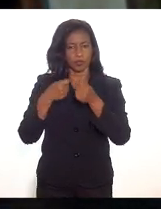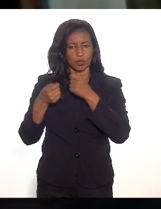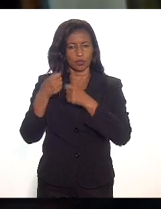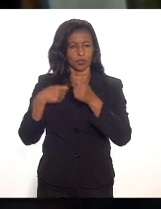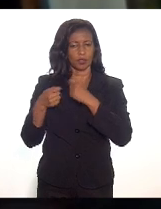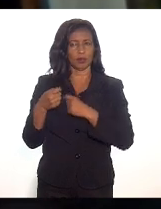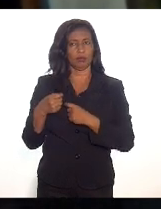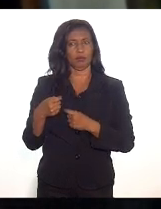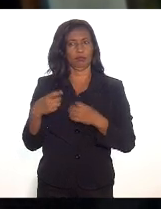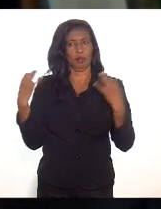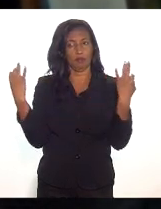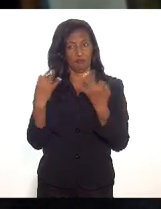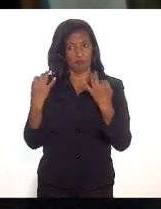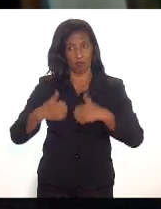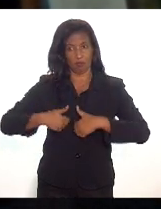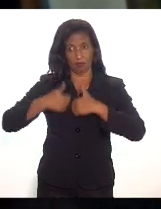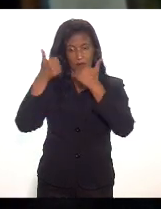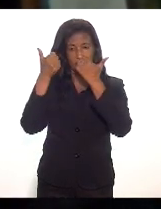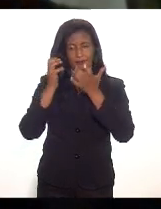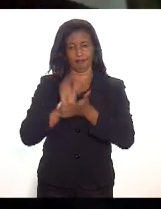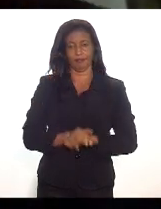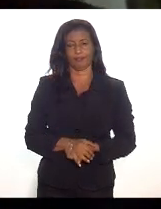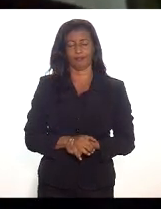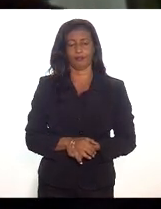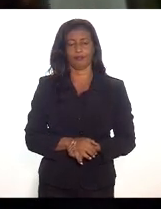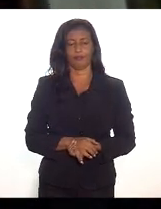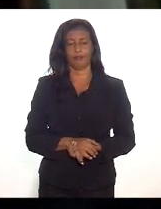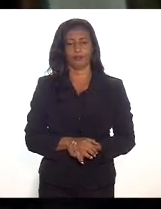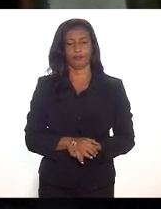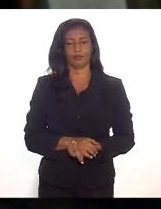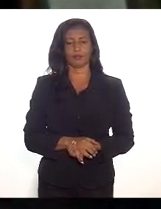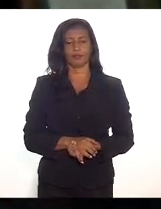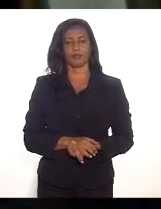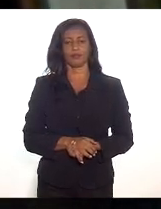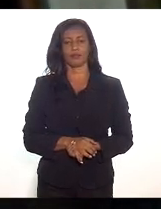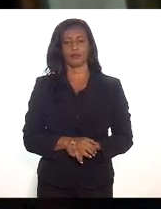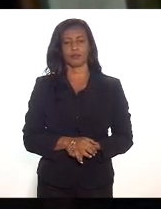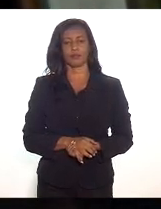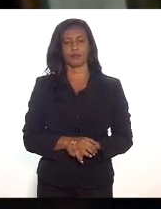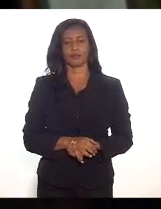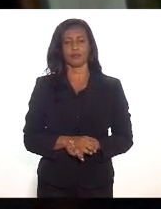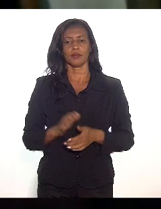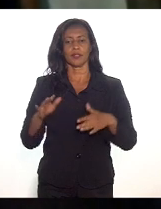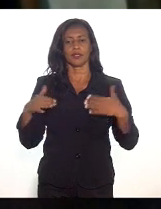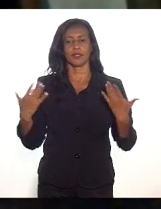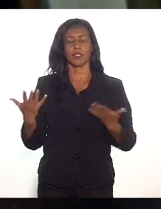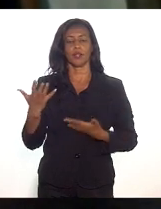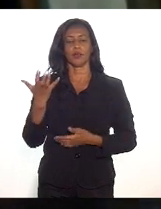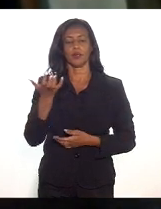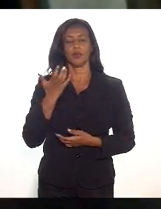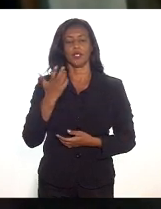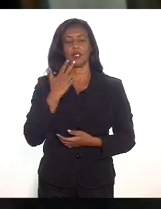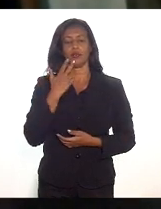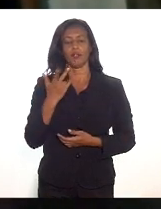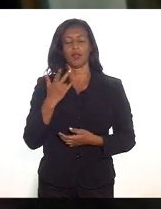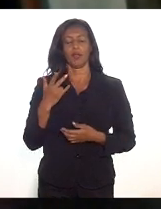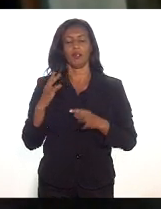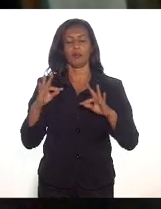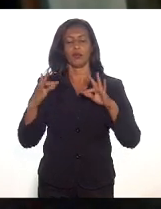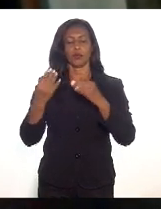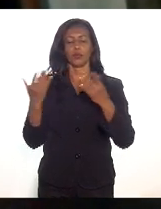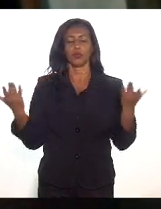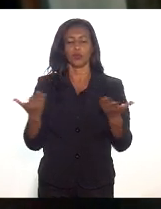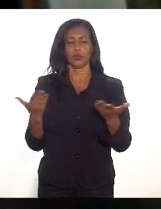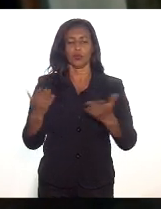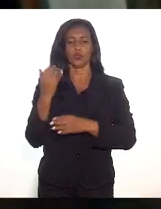melhor maneira possível. Não adianta querer me enganar. Não adianta. Então, eu queria dizer para todos vocês que hoje é um dia